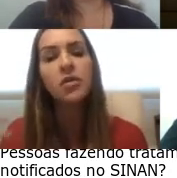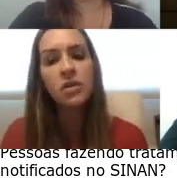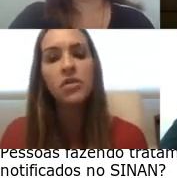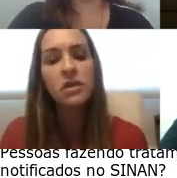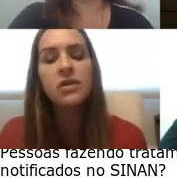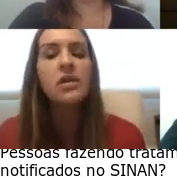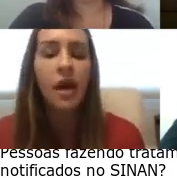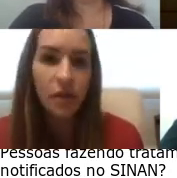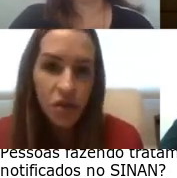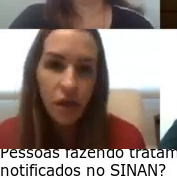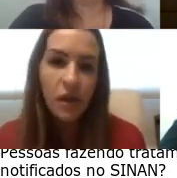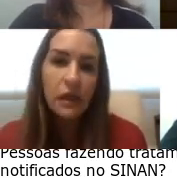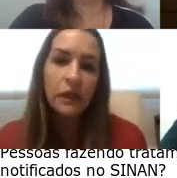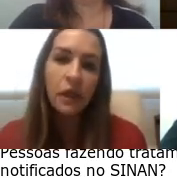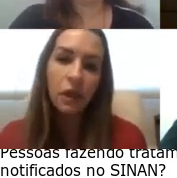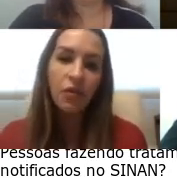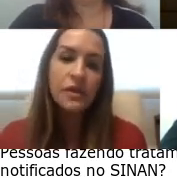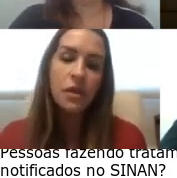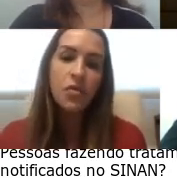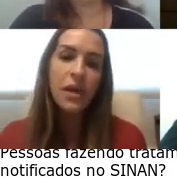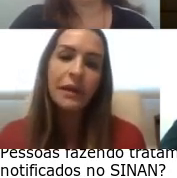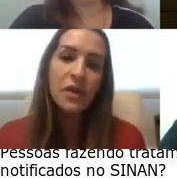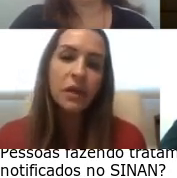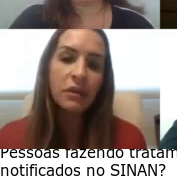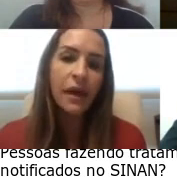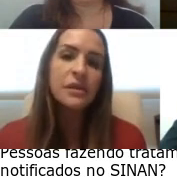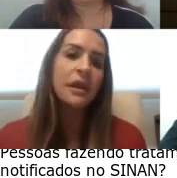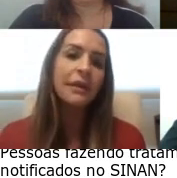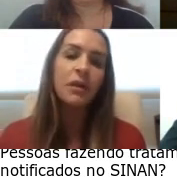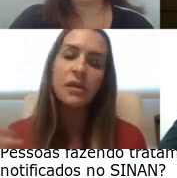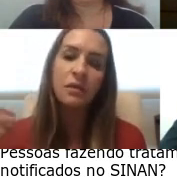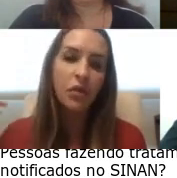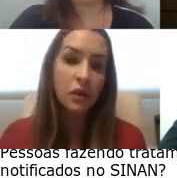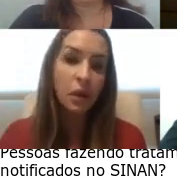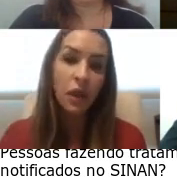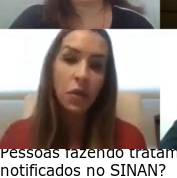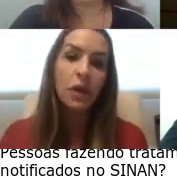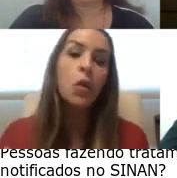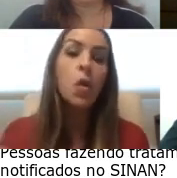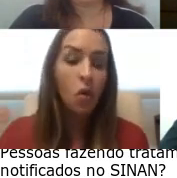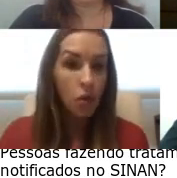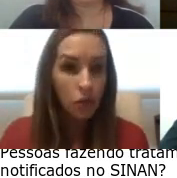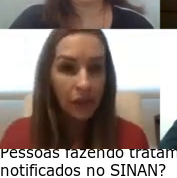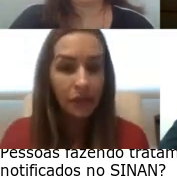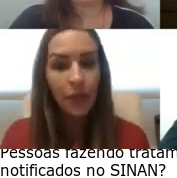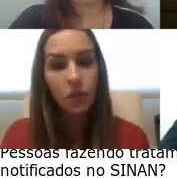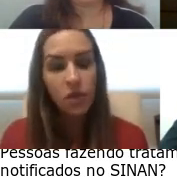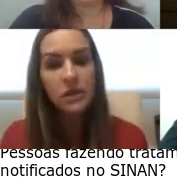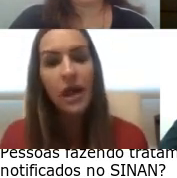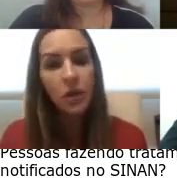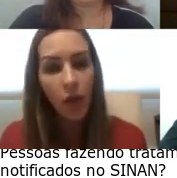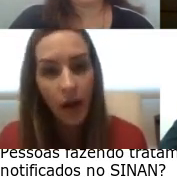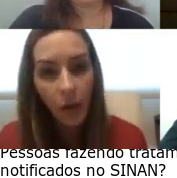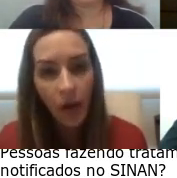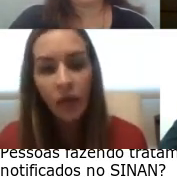outras situações associadas que faziam com que ele não aceitasse ele não aceitava o tratamento o tratamento